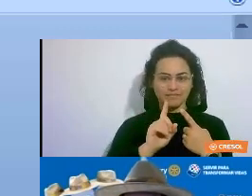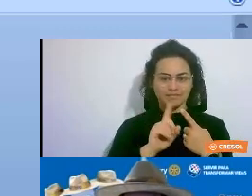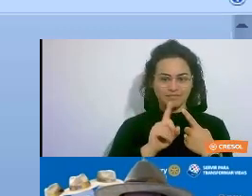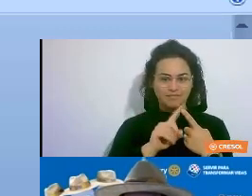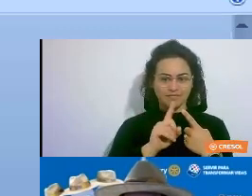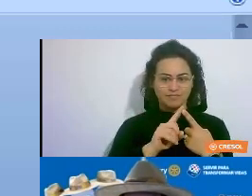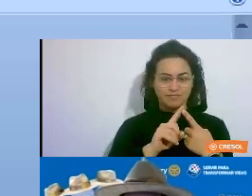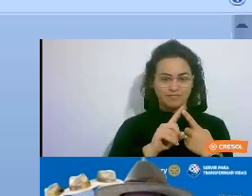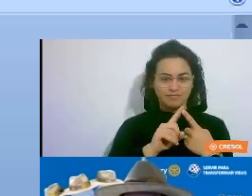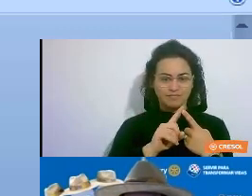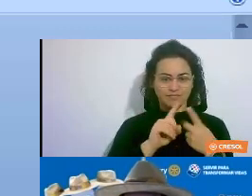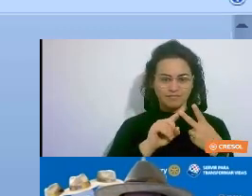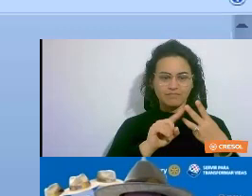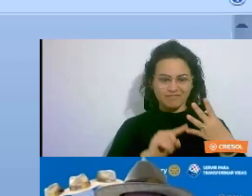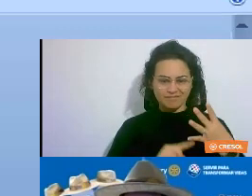Mas